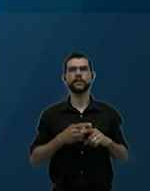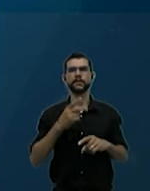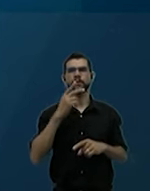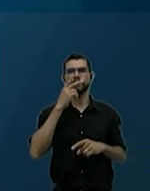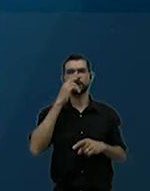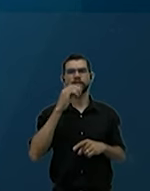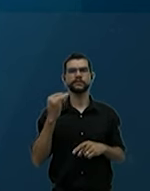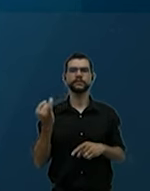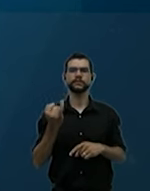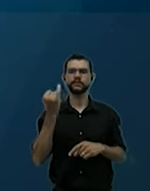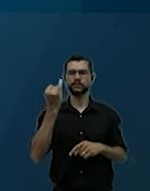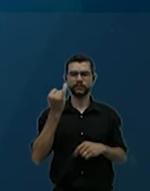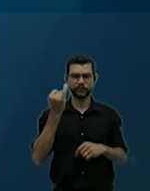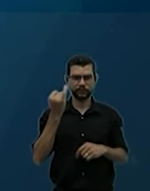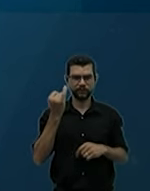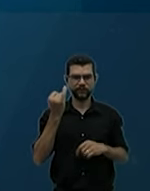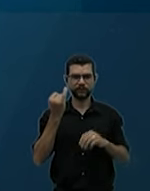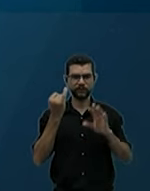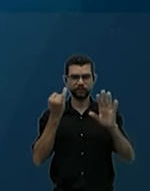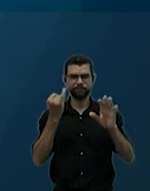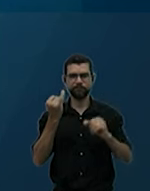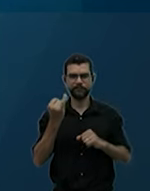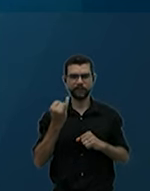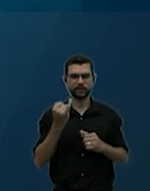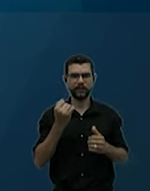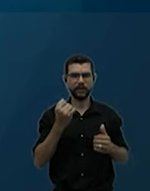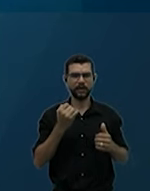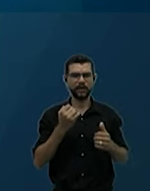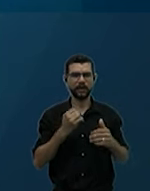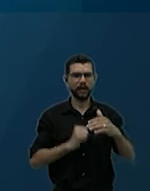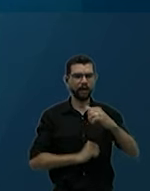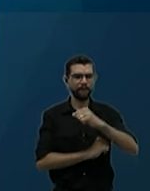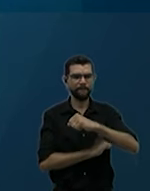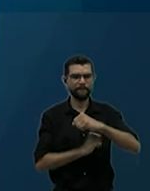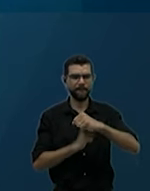inicialmente embasada numa suposta divergência.